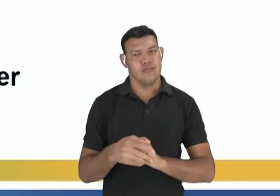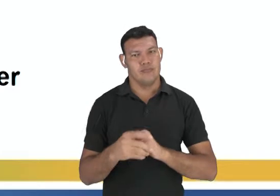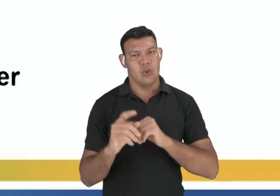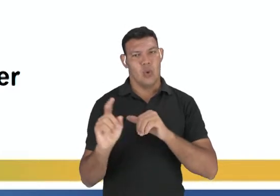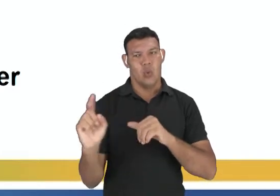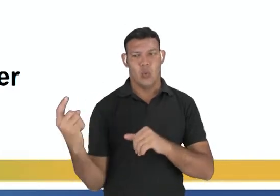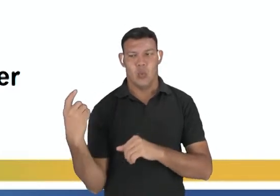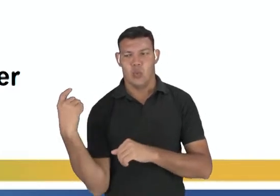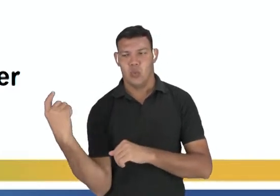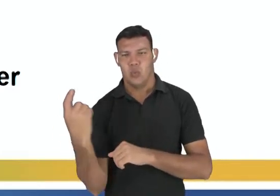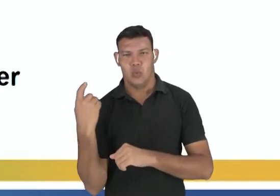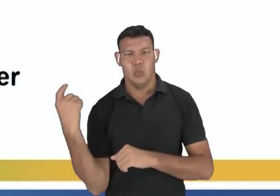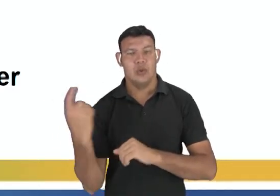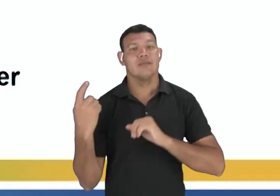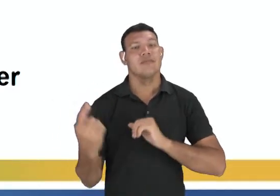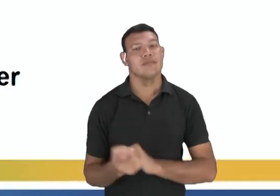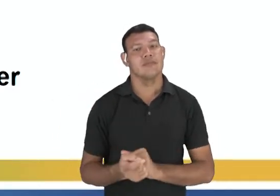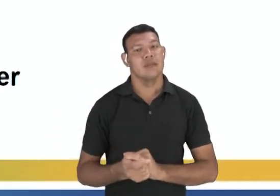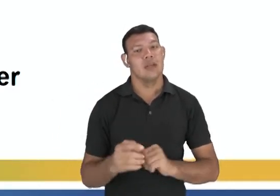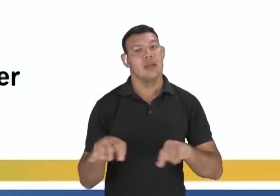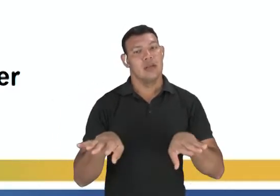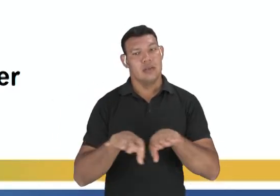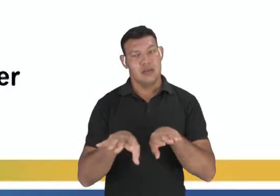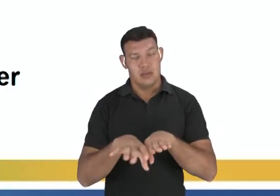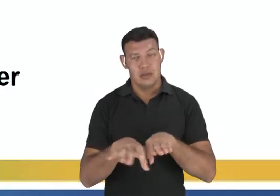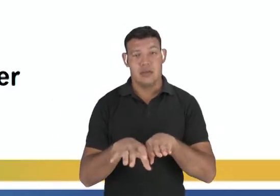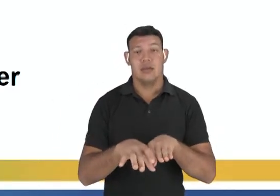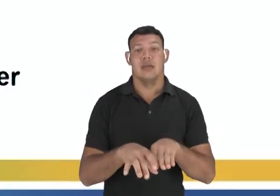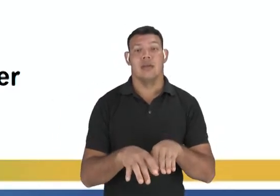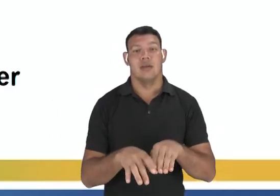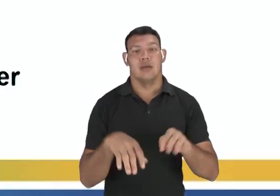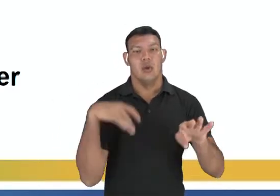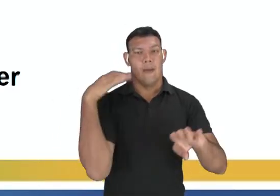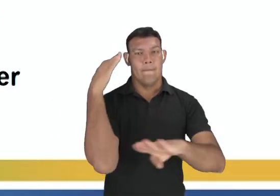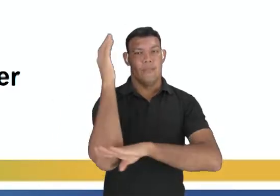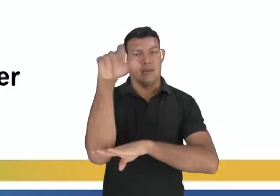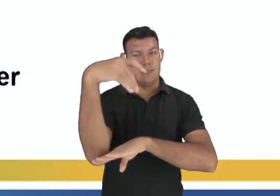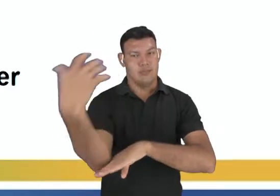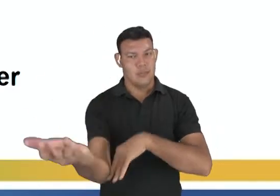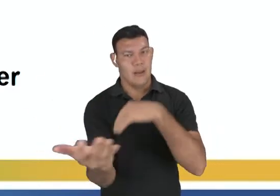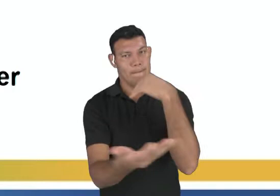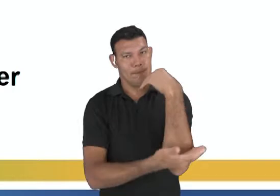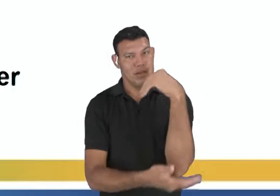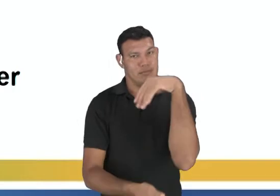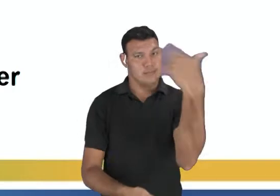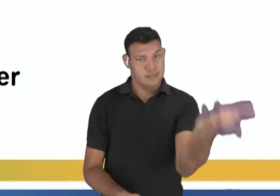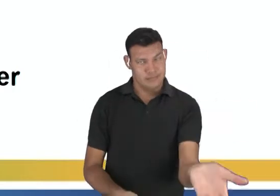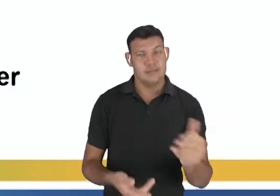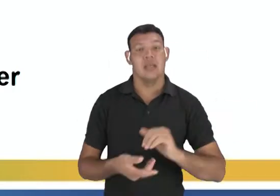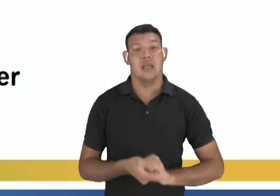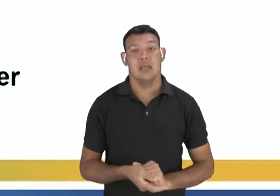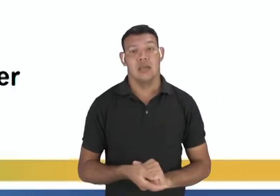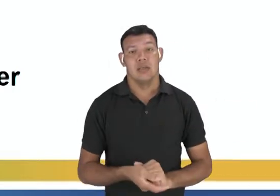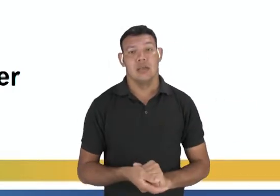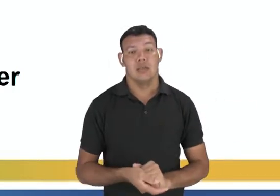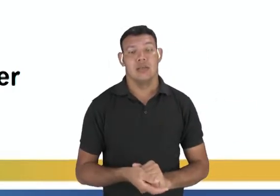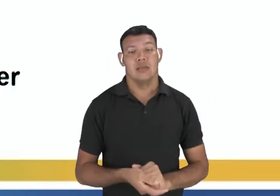a abertura de áreas para o desenvolvimento da agropecuária, isso significa dizer que foi necessário